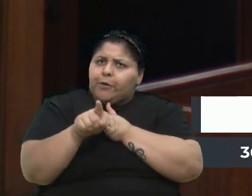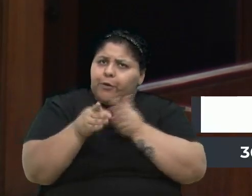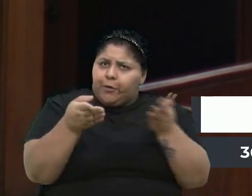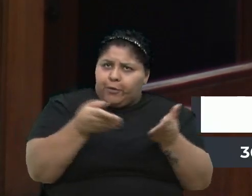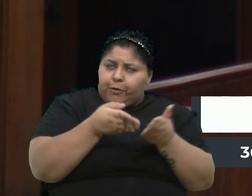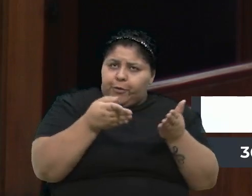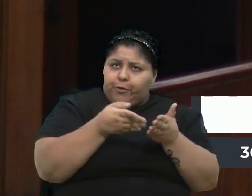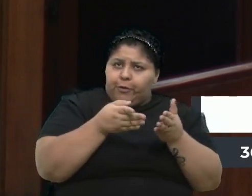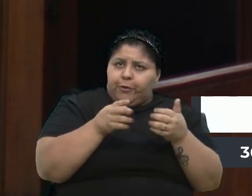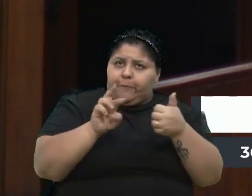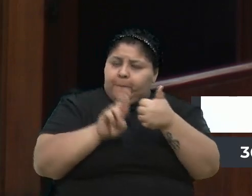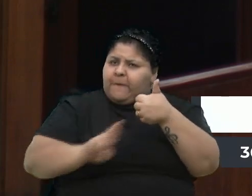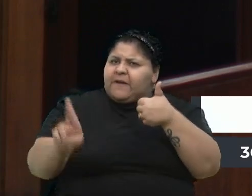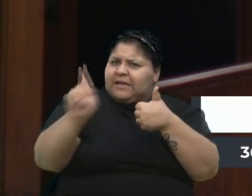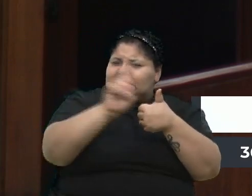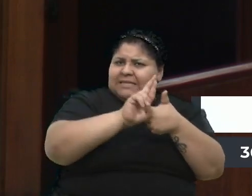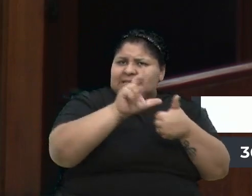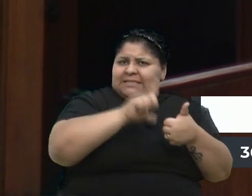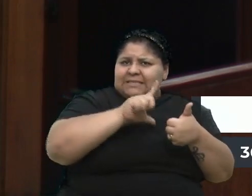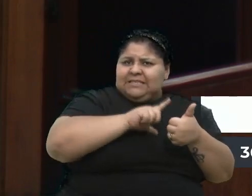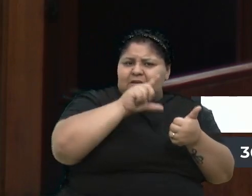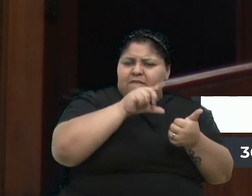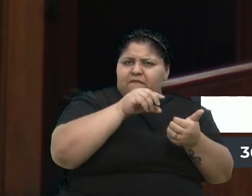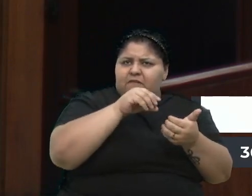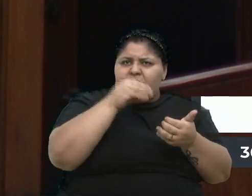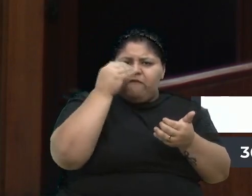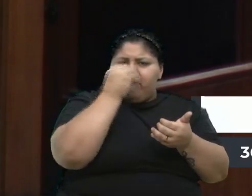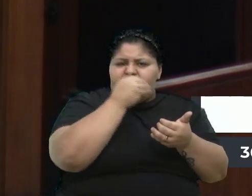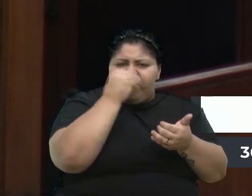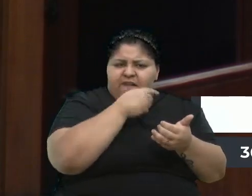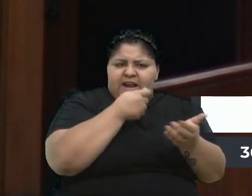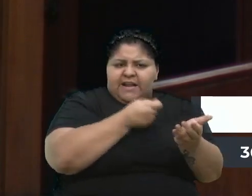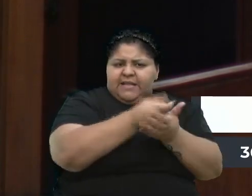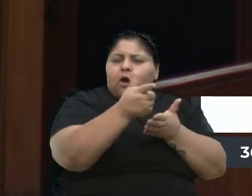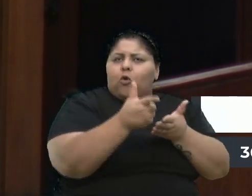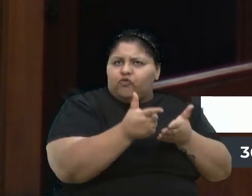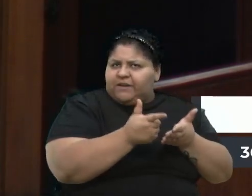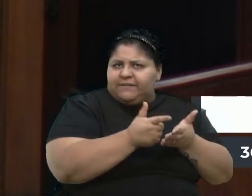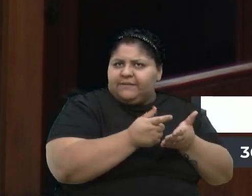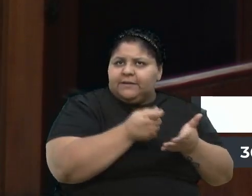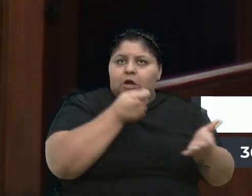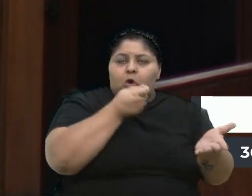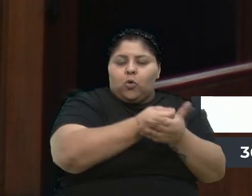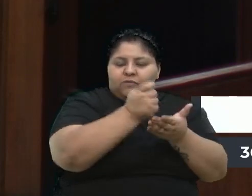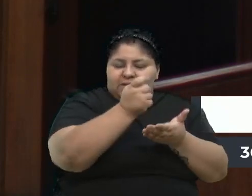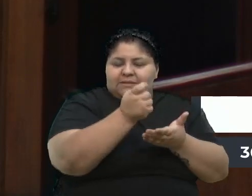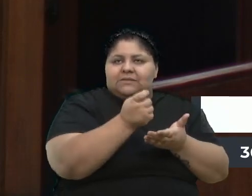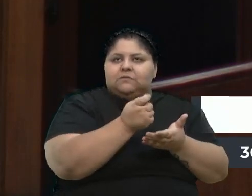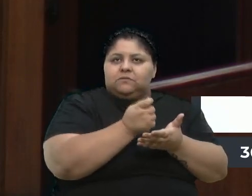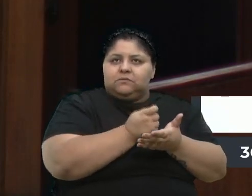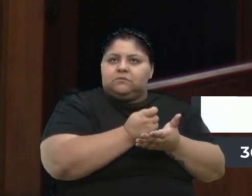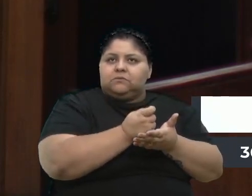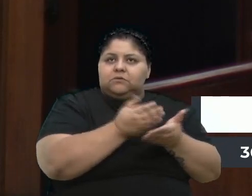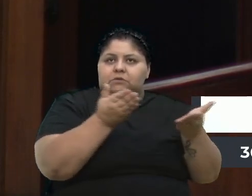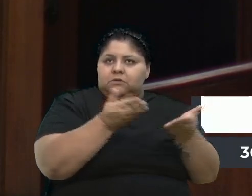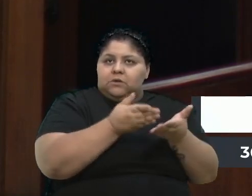havia alguma irregularidade, alguma questão na contratação desse CEO. E até justifiquei, não é a questão do atual CEO, é a